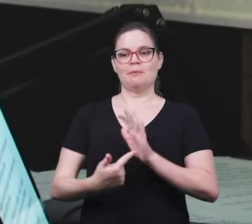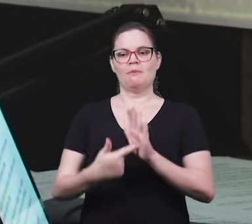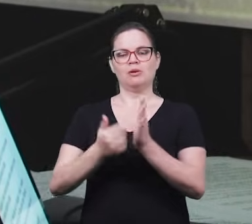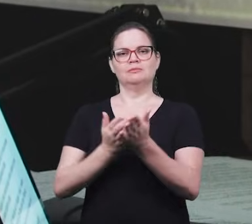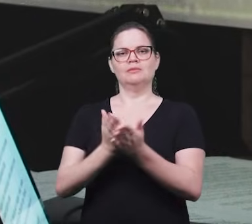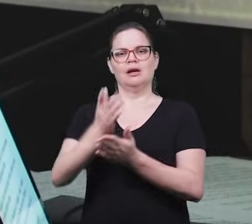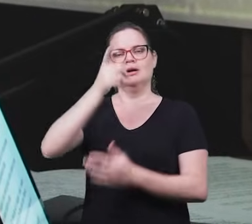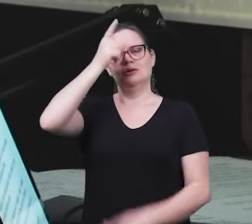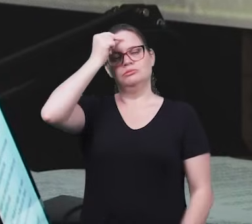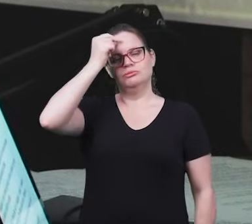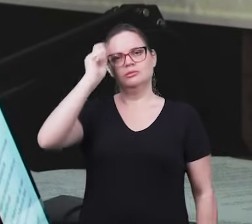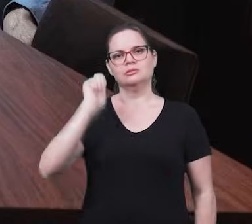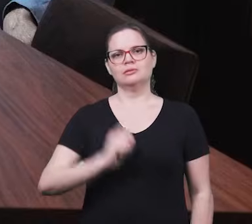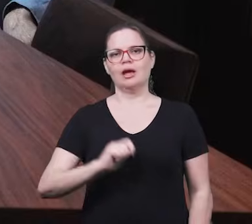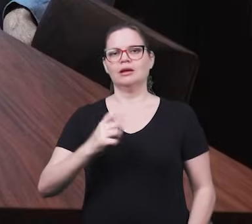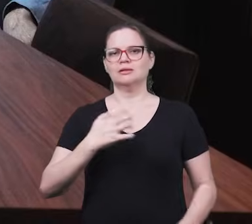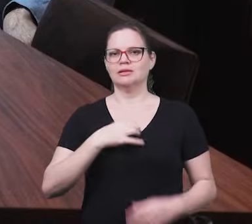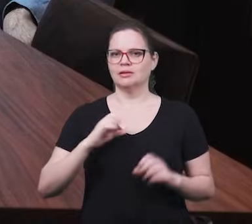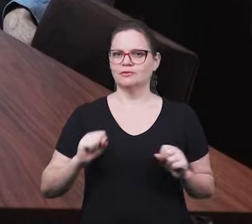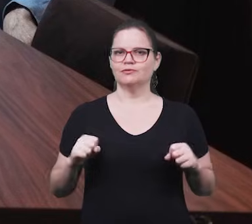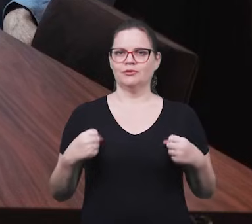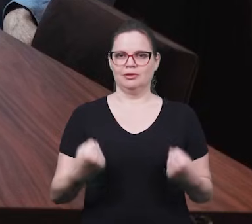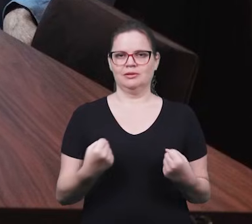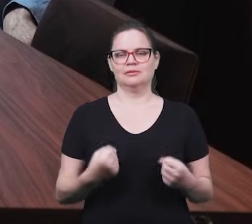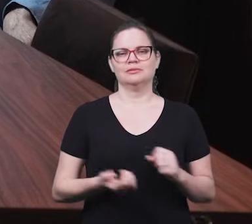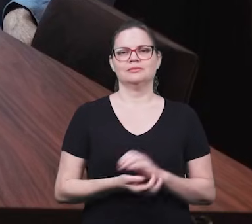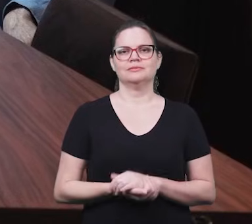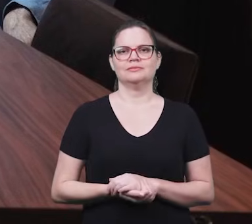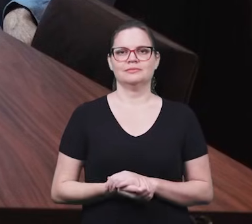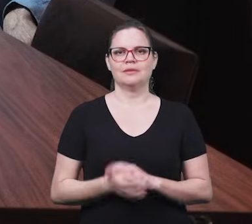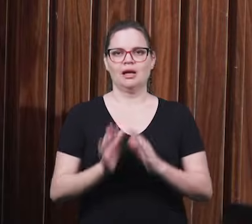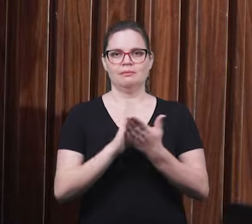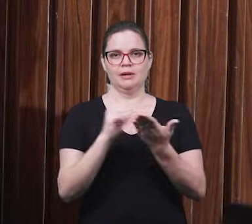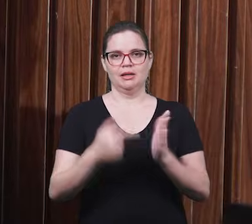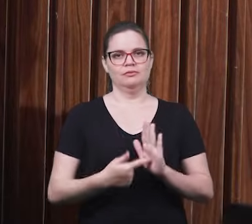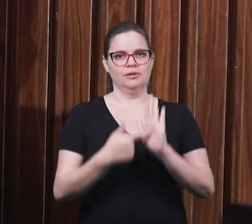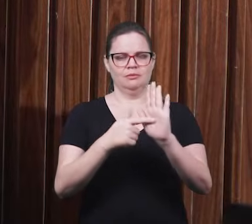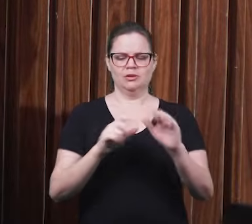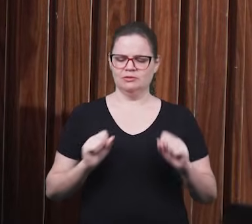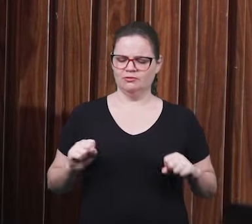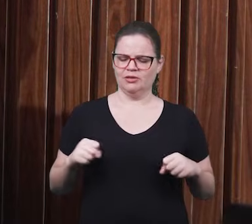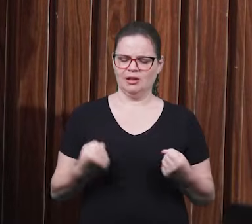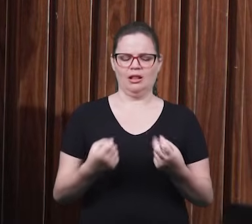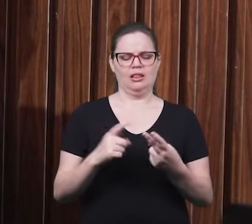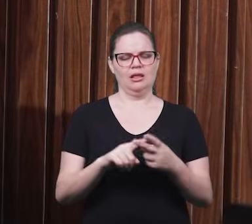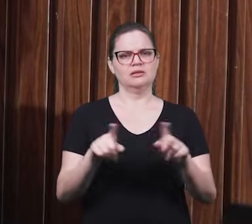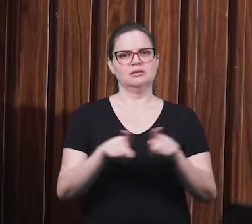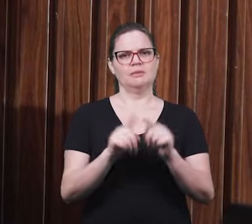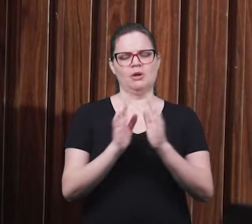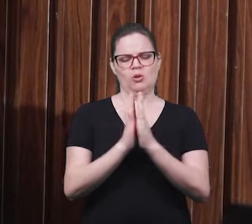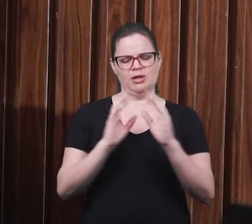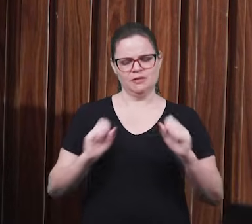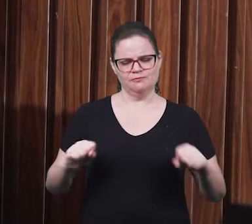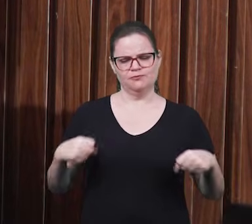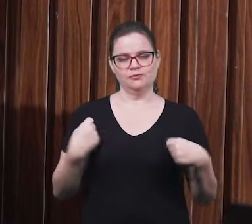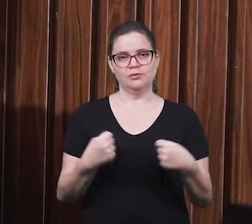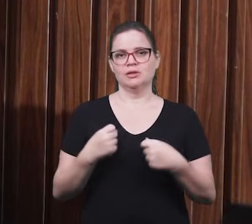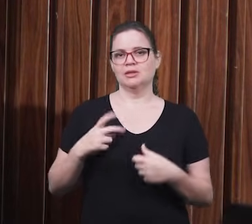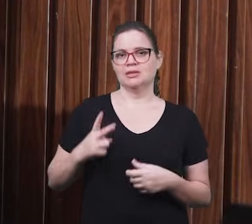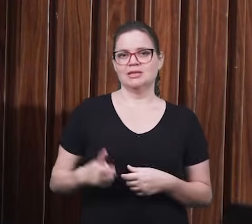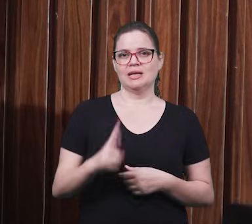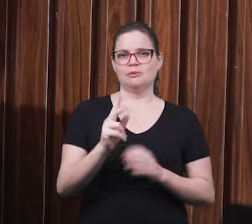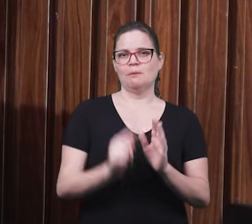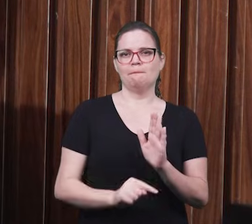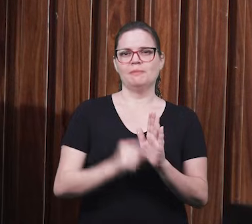apontou a direção, você já descansou. Sai fortalecido. Sai, né? Fortalecido. A palavra nos fortalece, a oração nos fortalece, e buscar o Senhor, né?